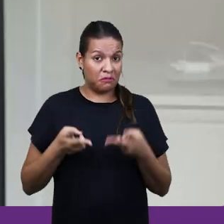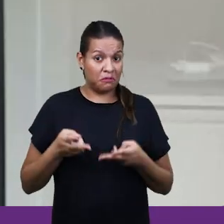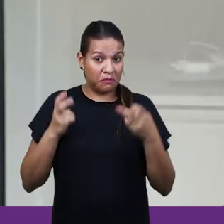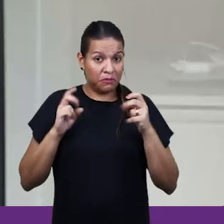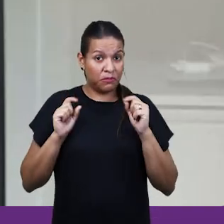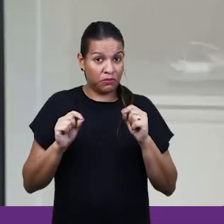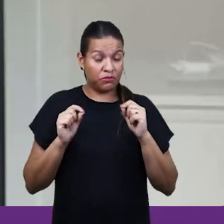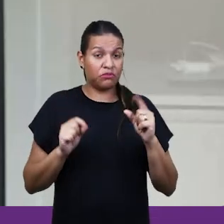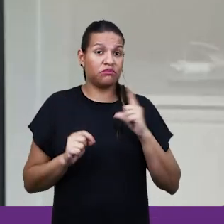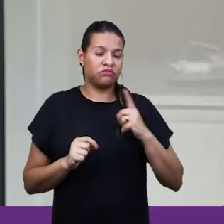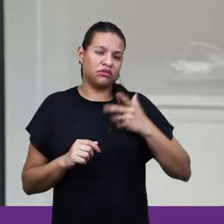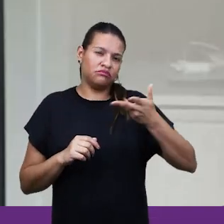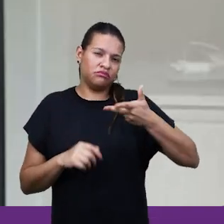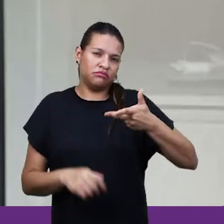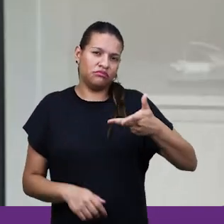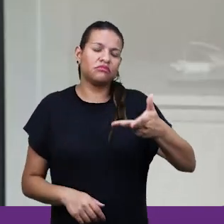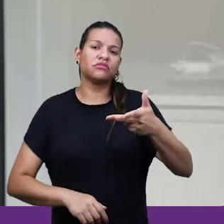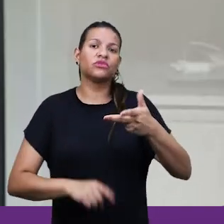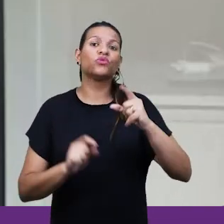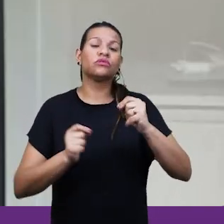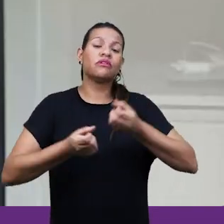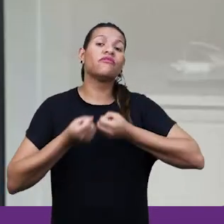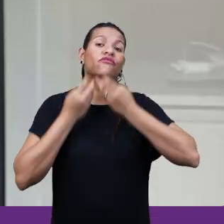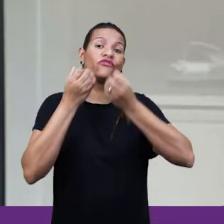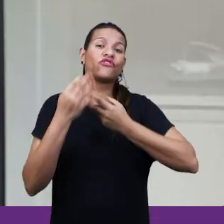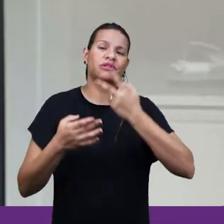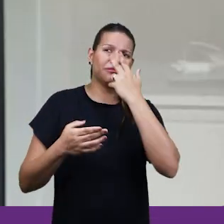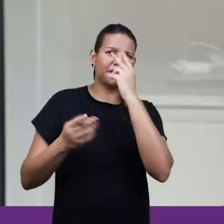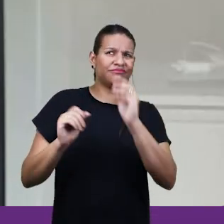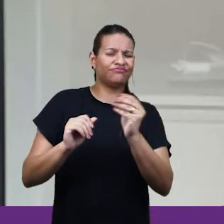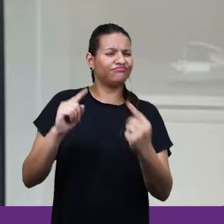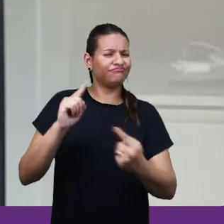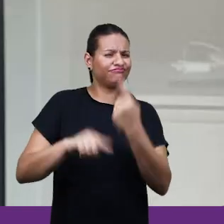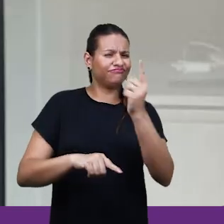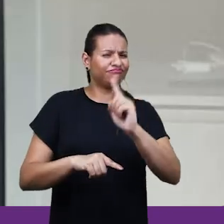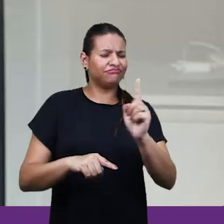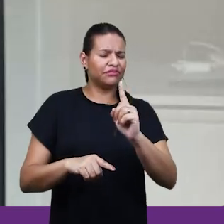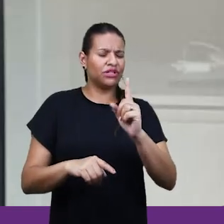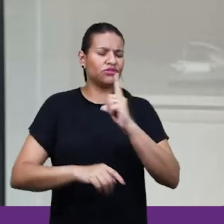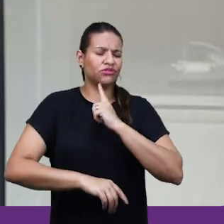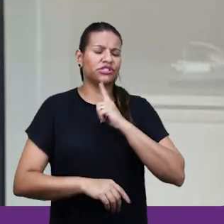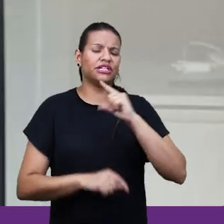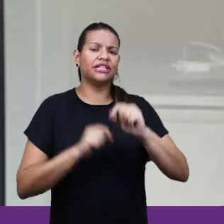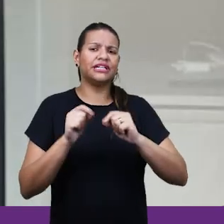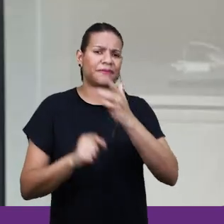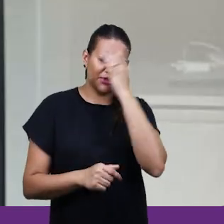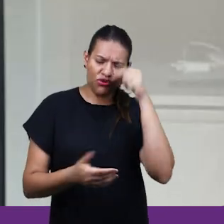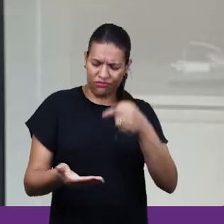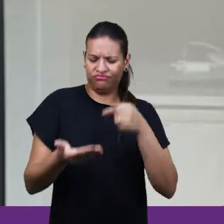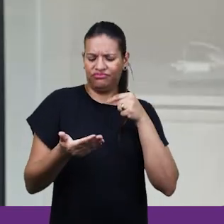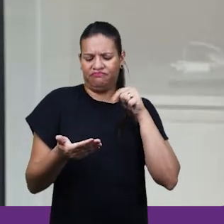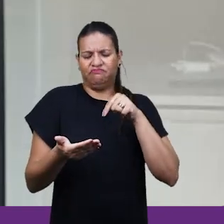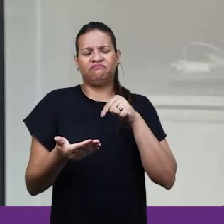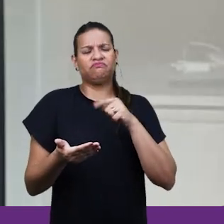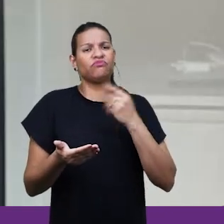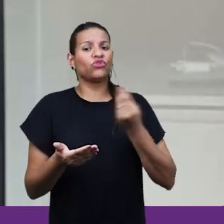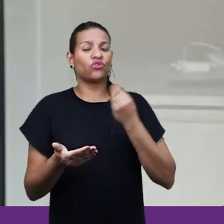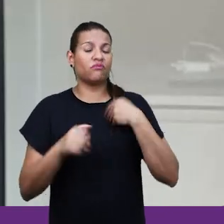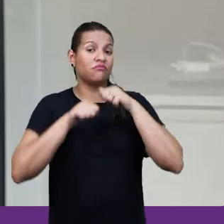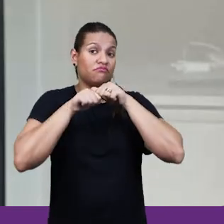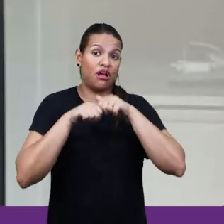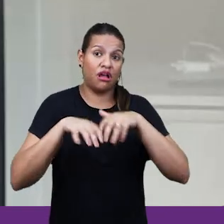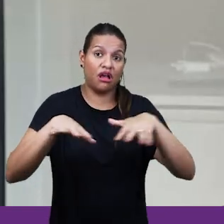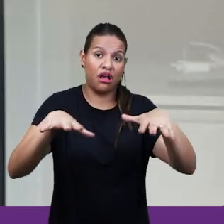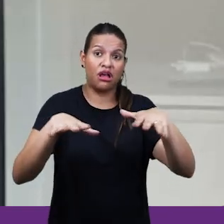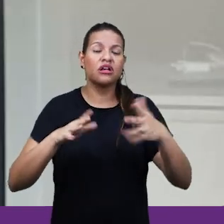a velocidade, né, que a desinformação chega, nas pessoas, e o fato desse alcance também ser